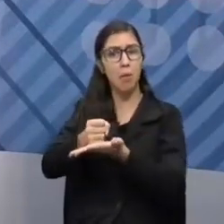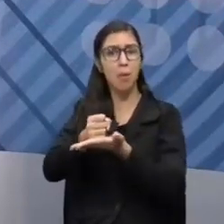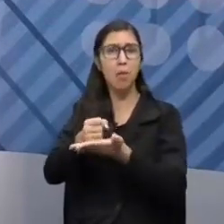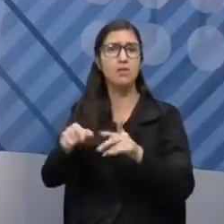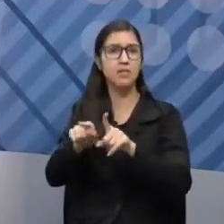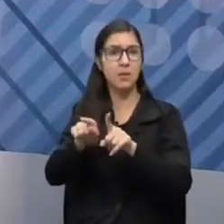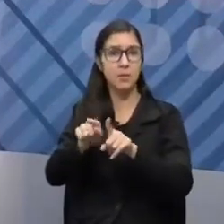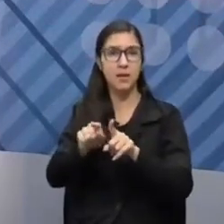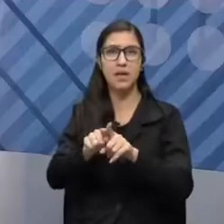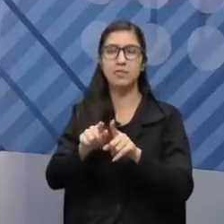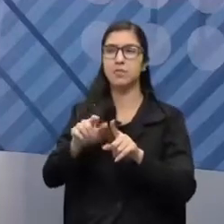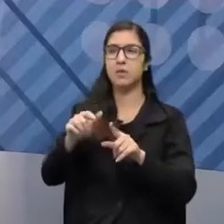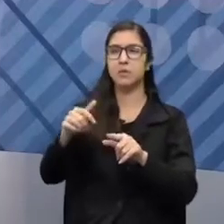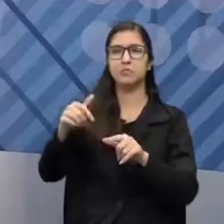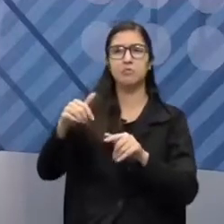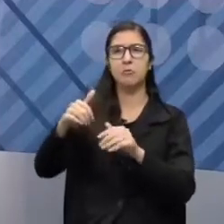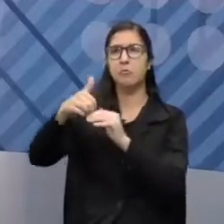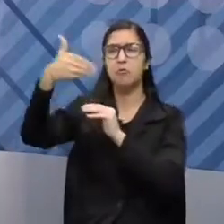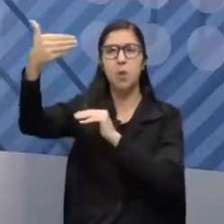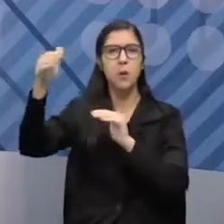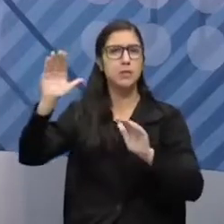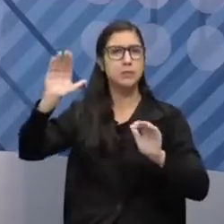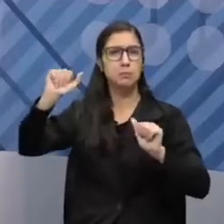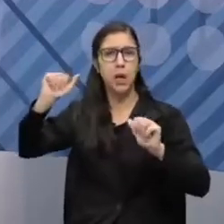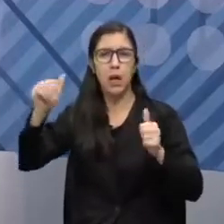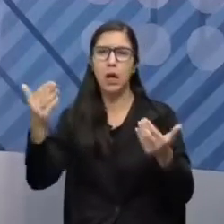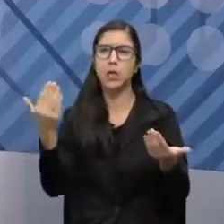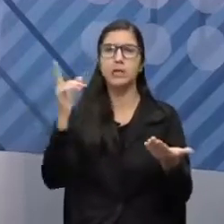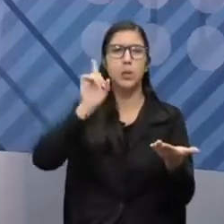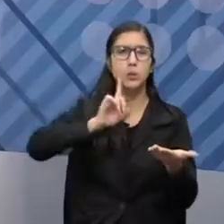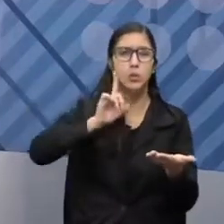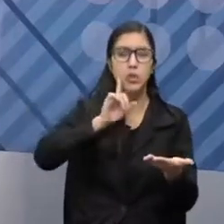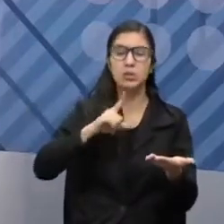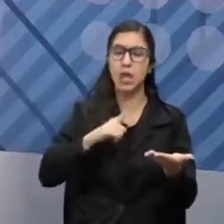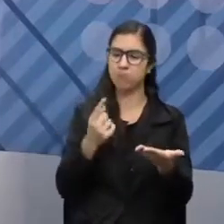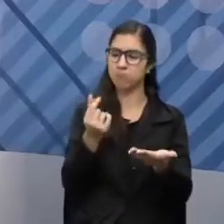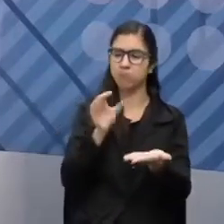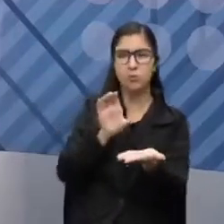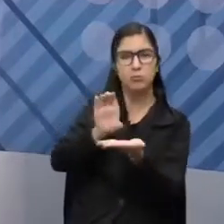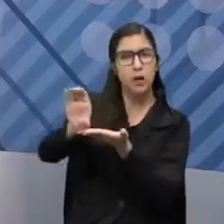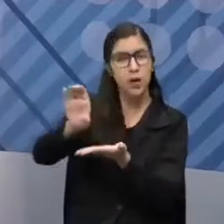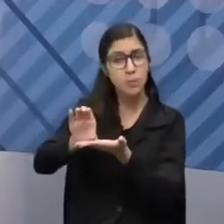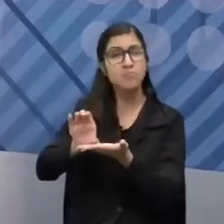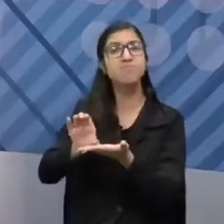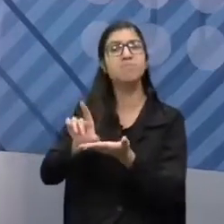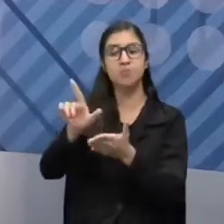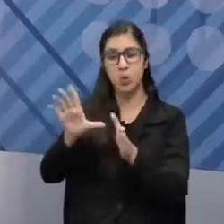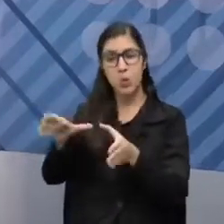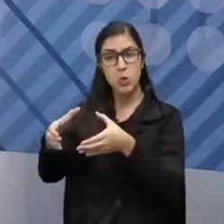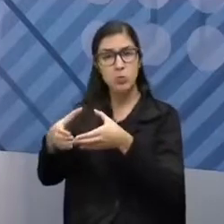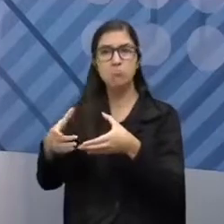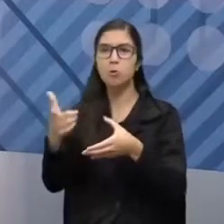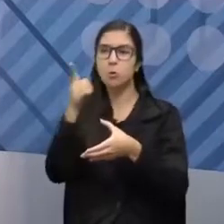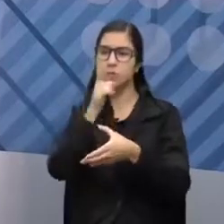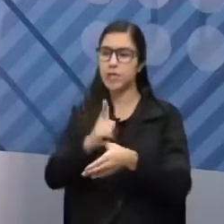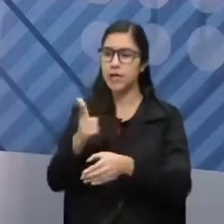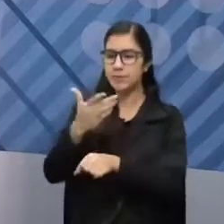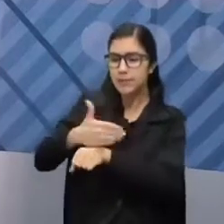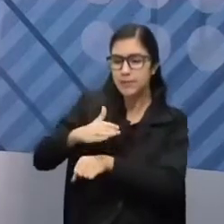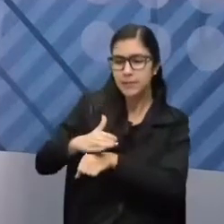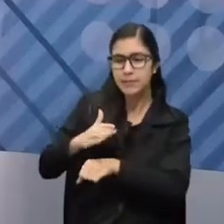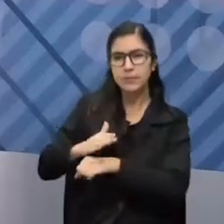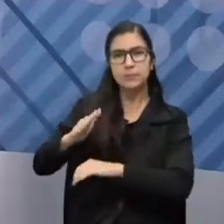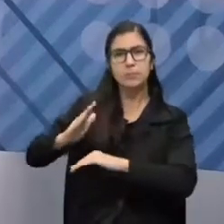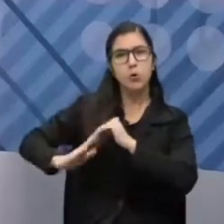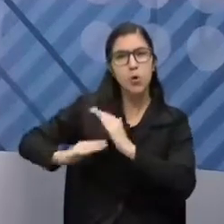pela Espanha, pelos Estados Unidos, recebendo verbas, e é ele que forma profissionais, que forma docentes,